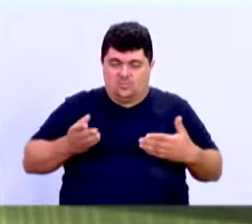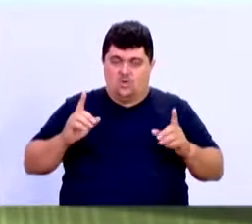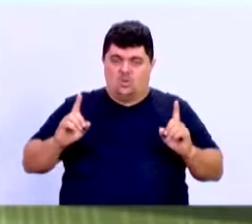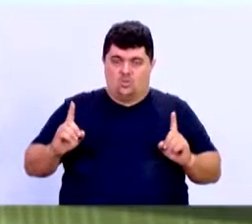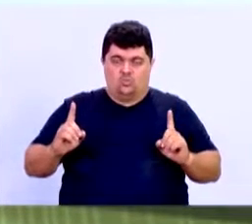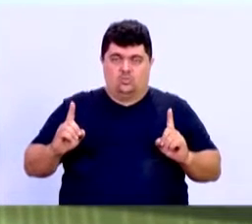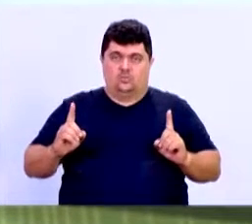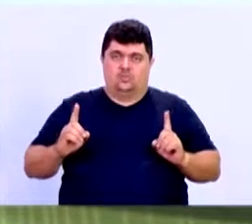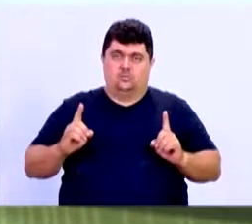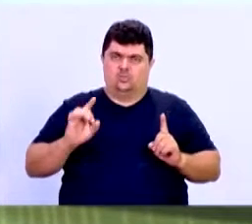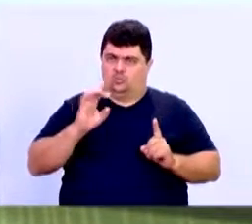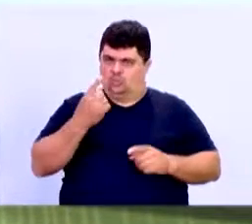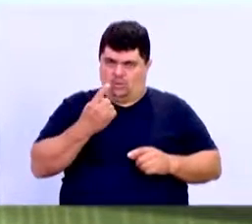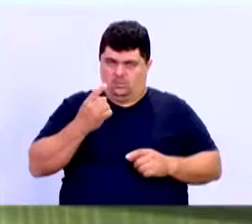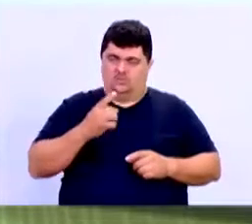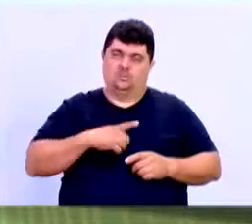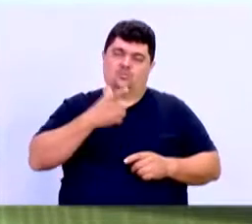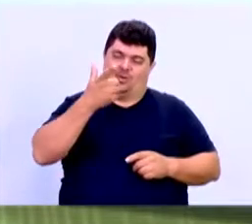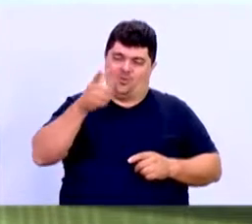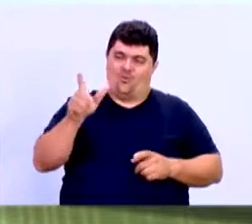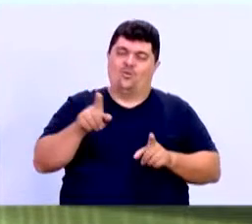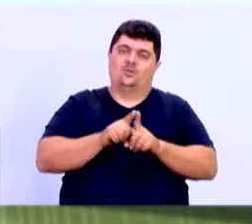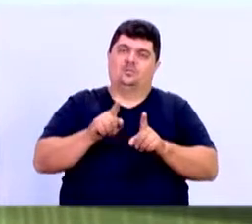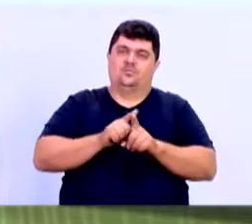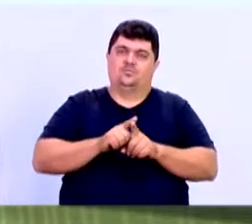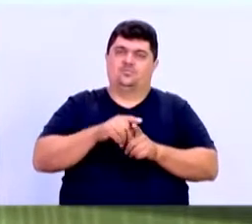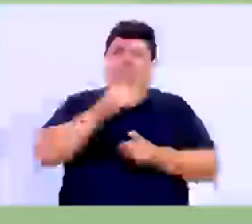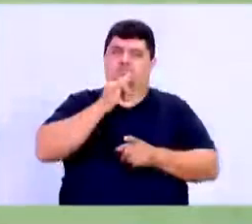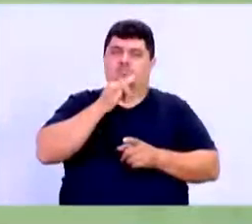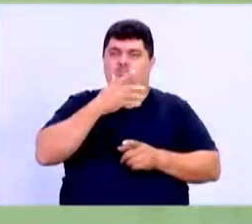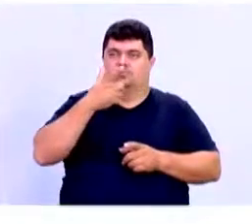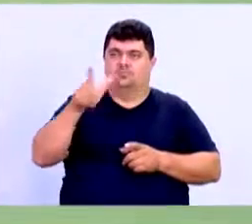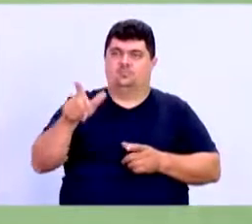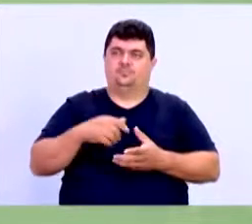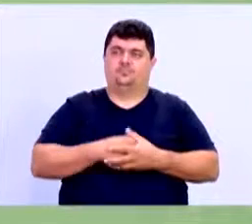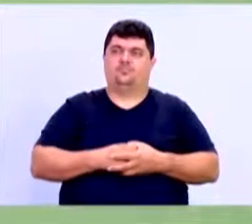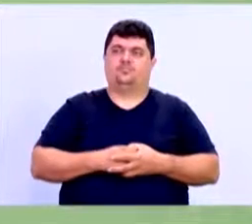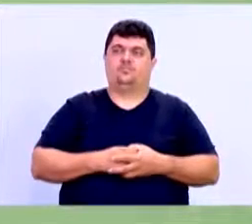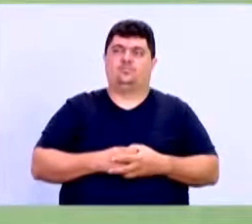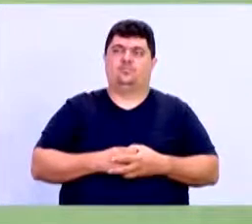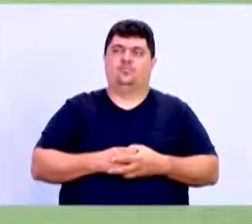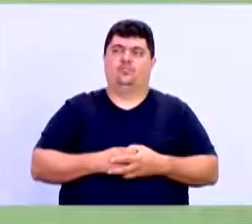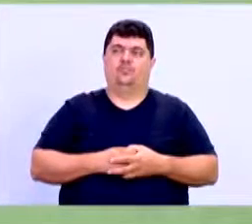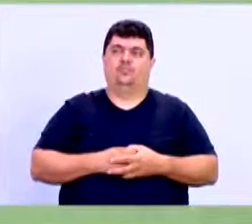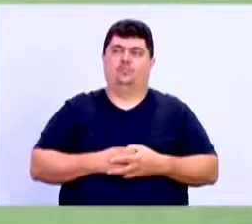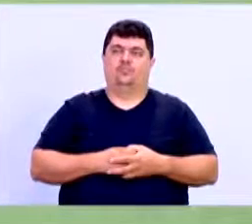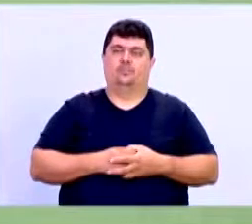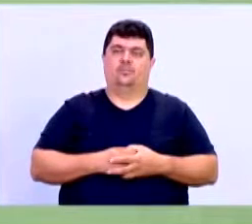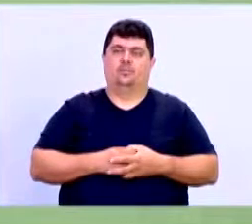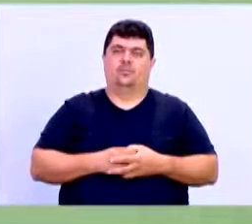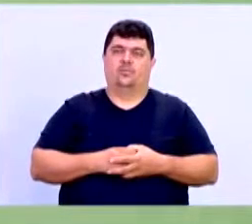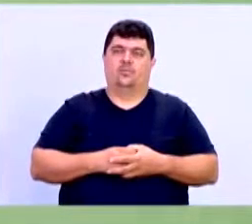para 1. Existe só esse, professor? Não, existem outros. Quais são os outros? o relacionamento